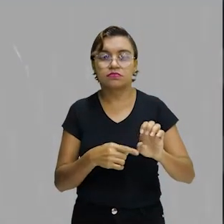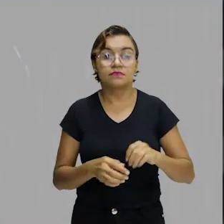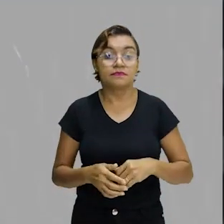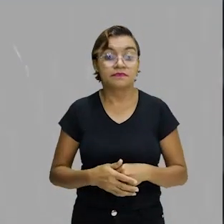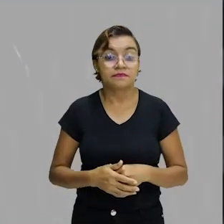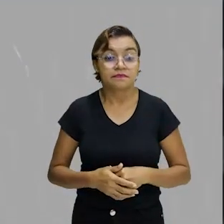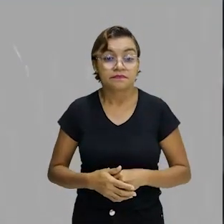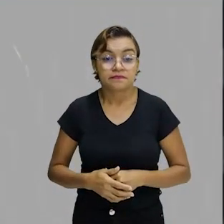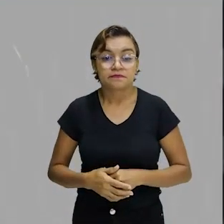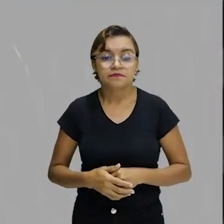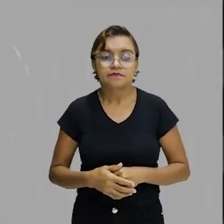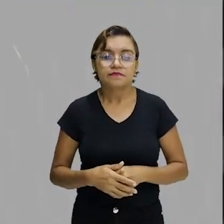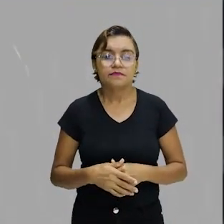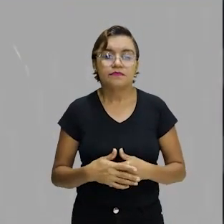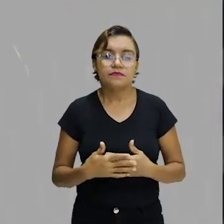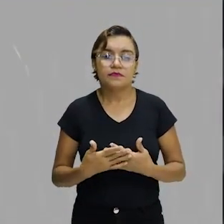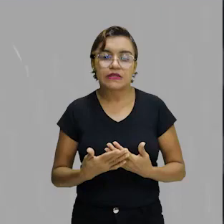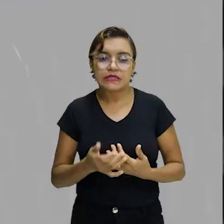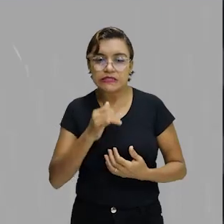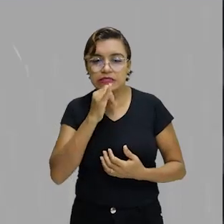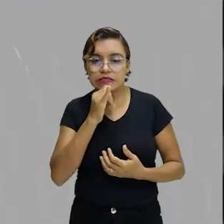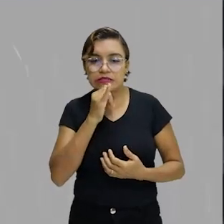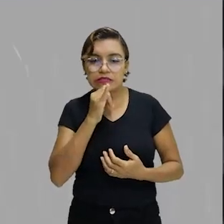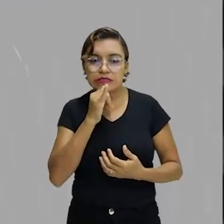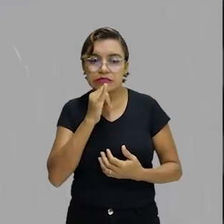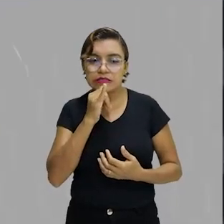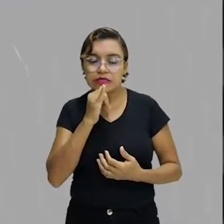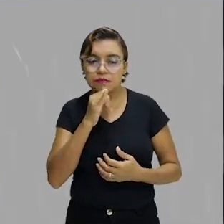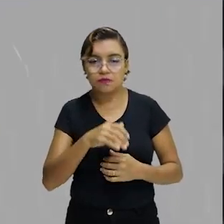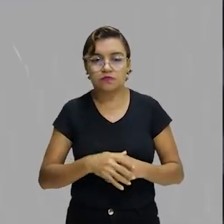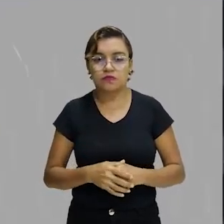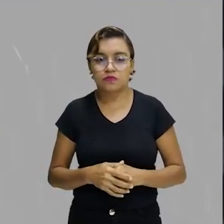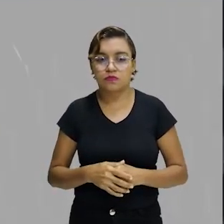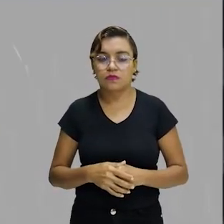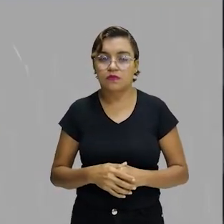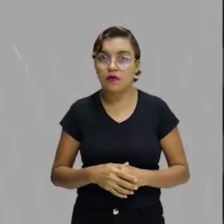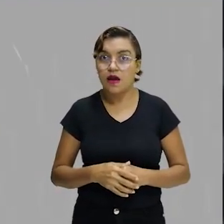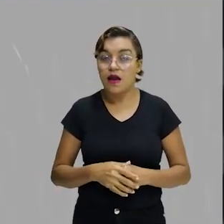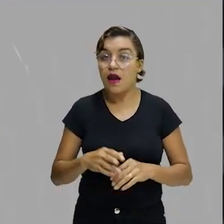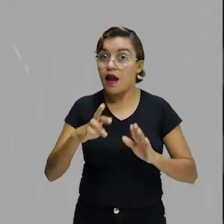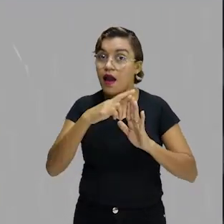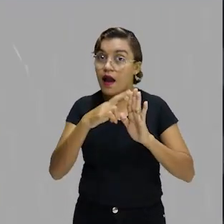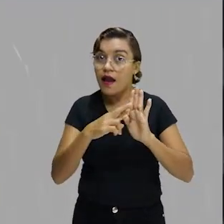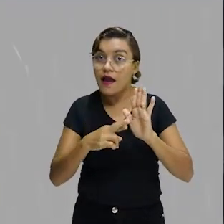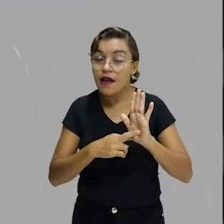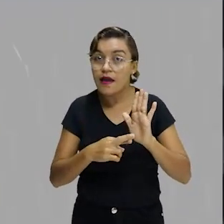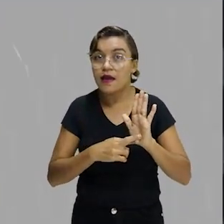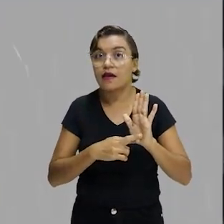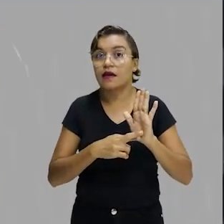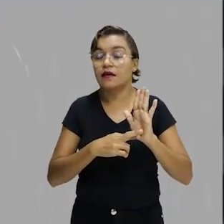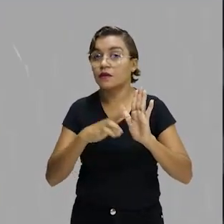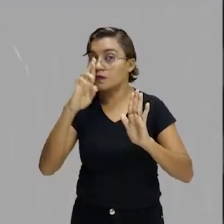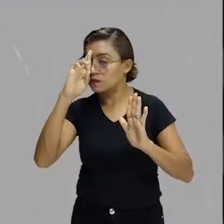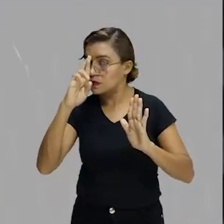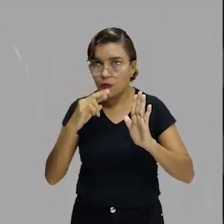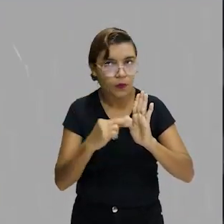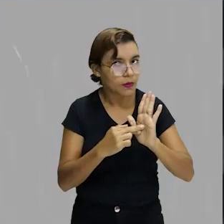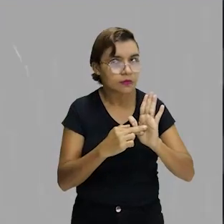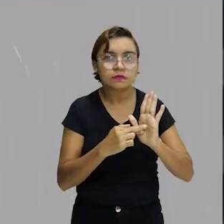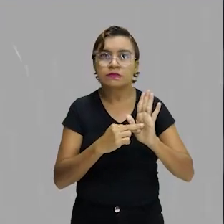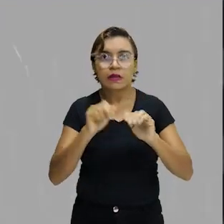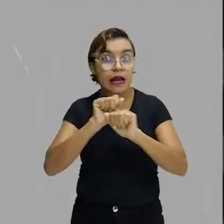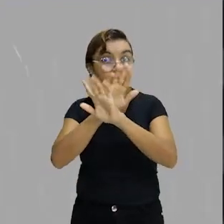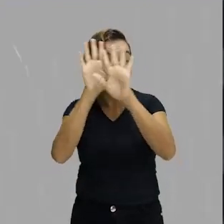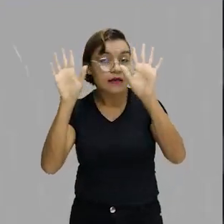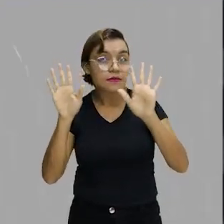caso. A regra claramente desrespeitada, claro, podem existir até outras,